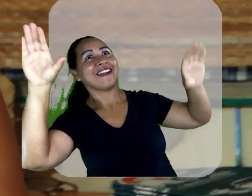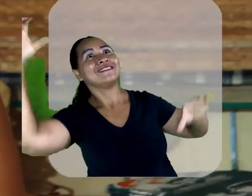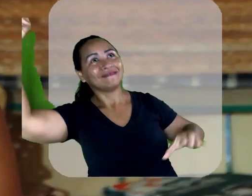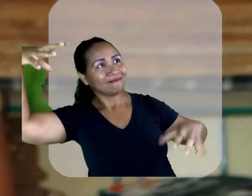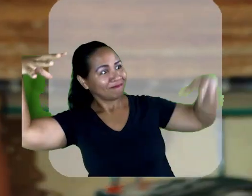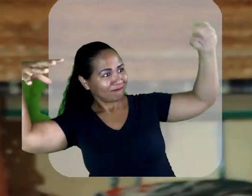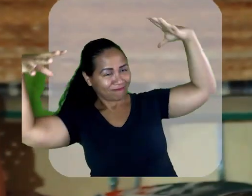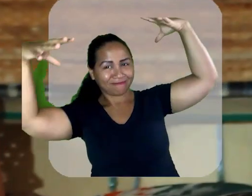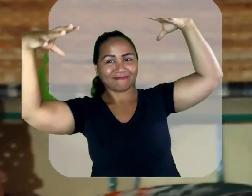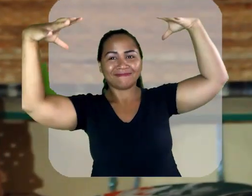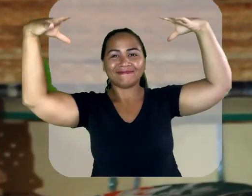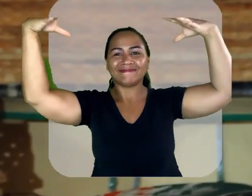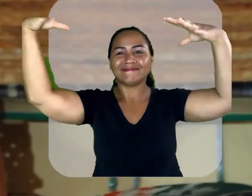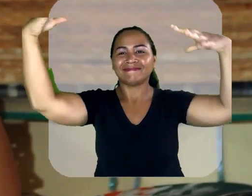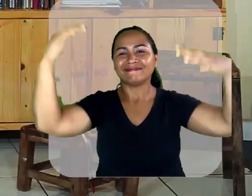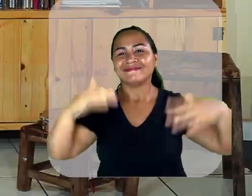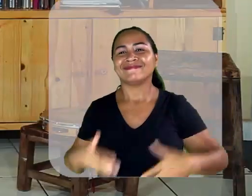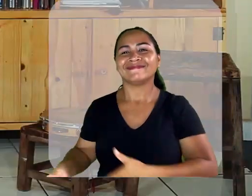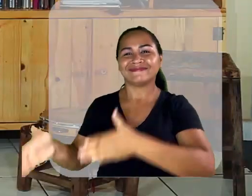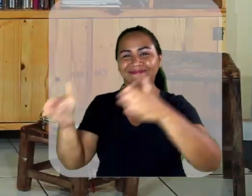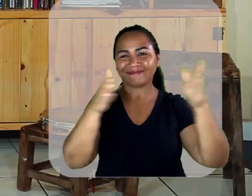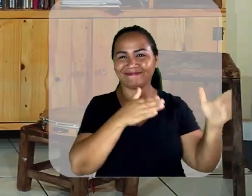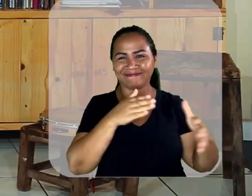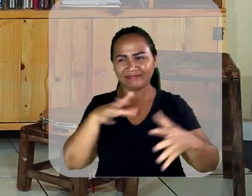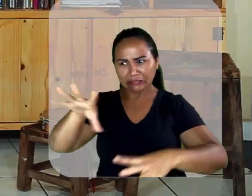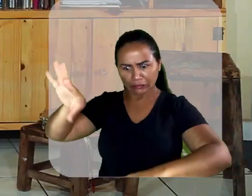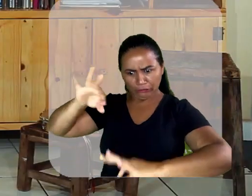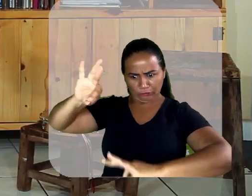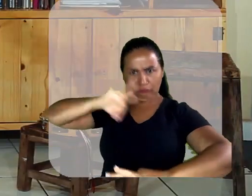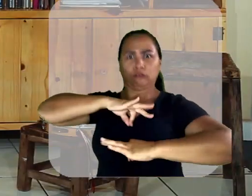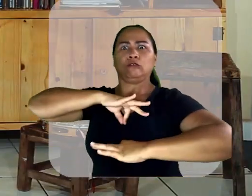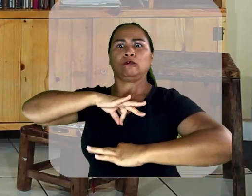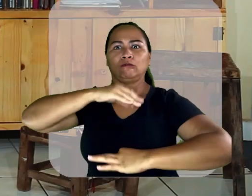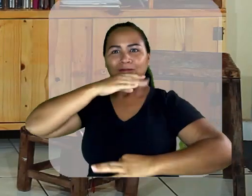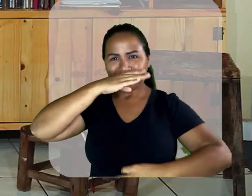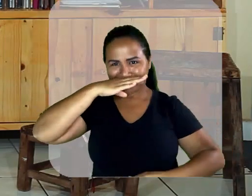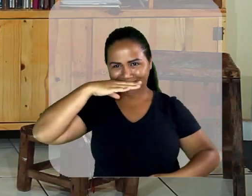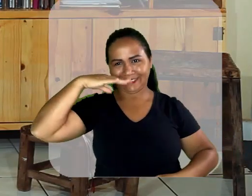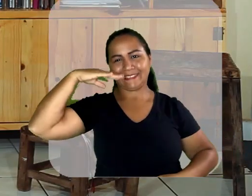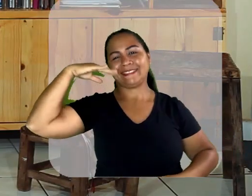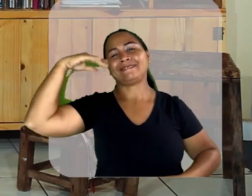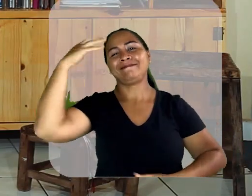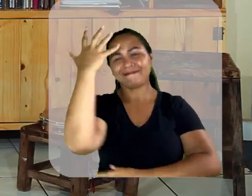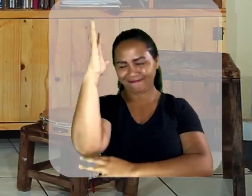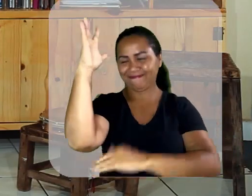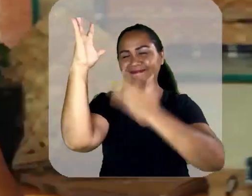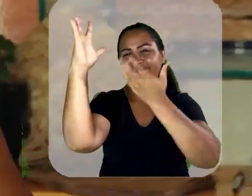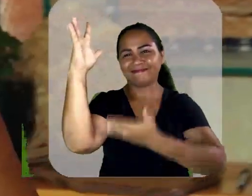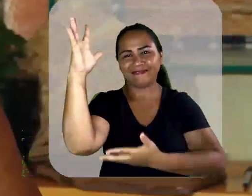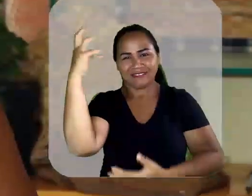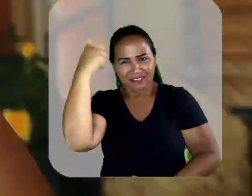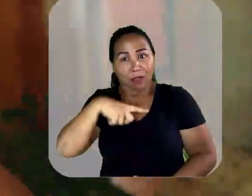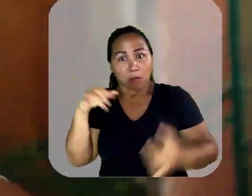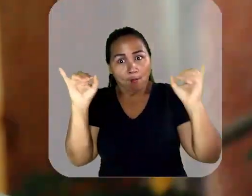Impregnada em meu corpo, eu trago o cheiro doce do cedro. Nas minhas magras veias, o que corre